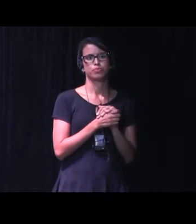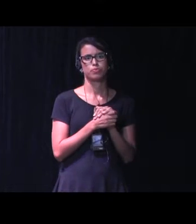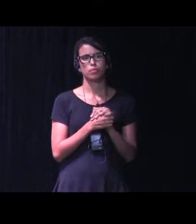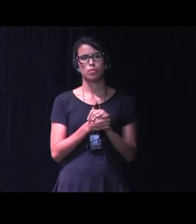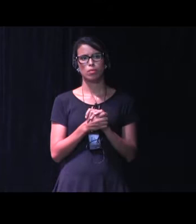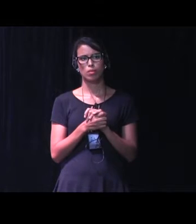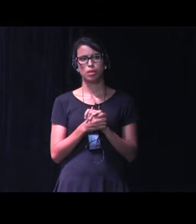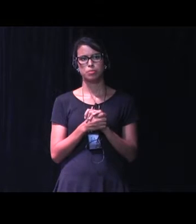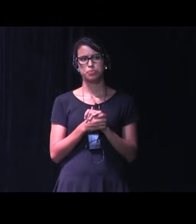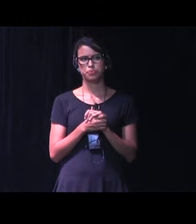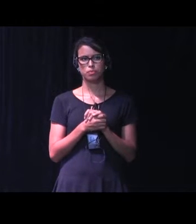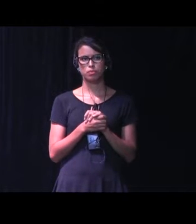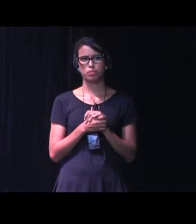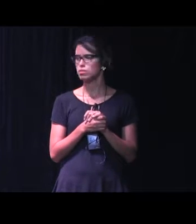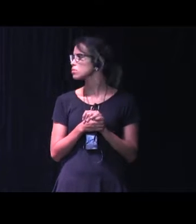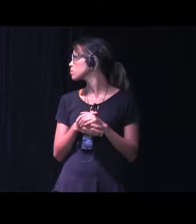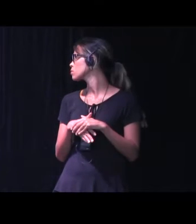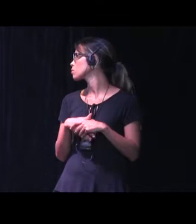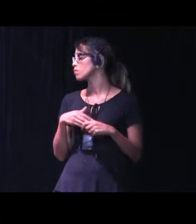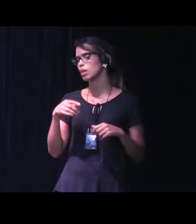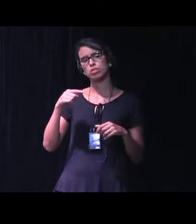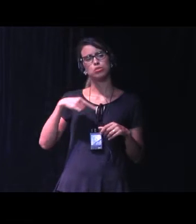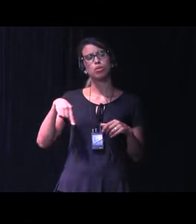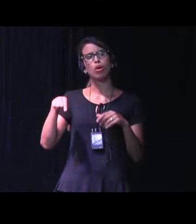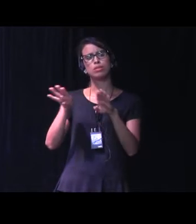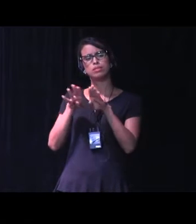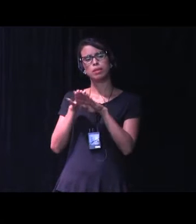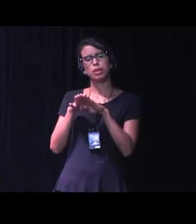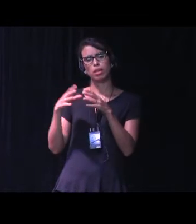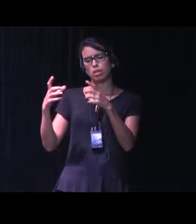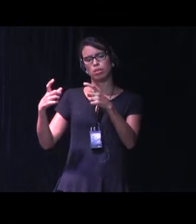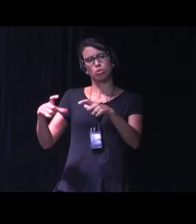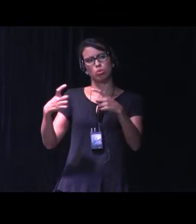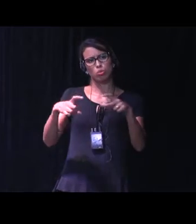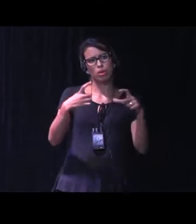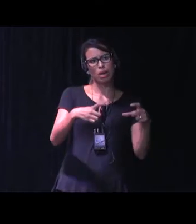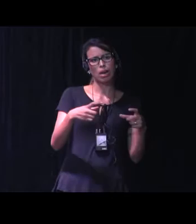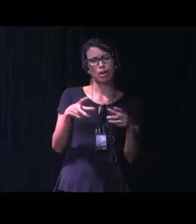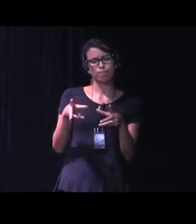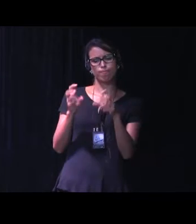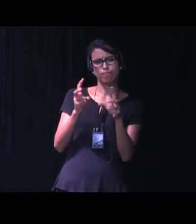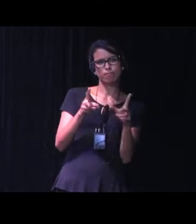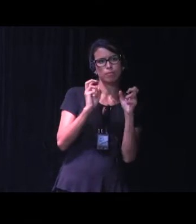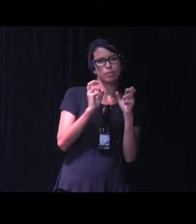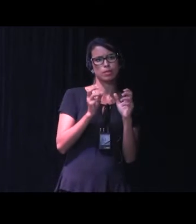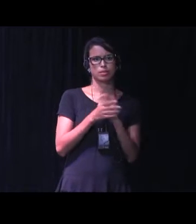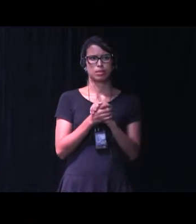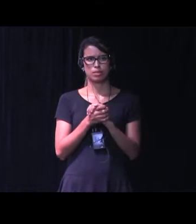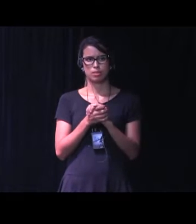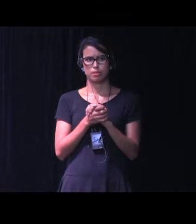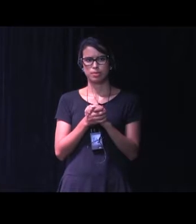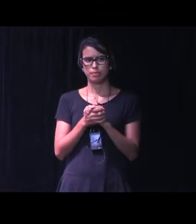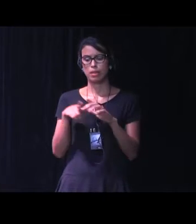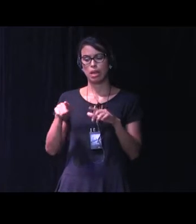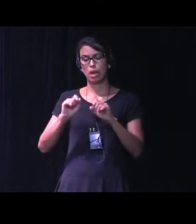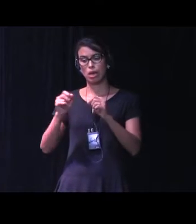e reconhecer certos distritos que batizamos, que têm um uso comum, como um sistema de